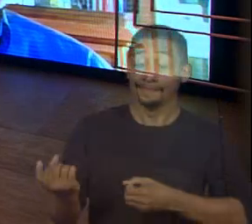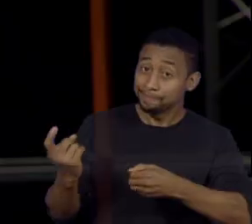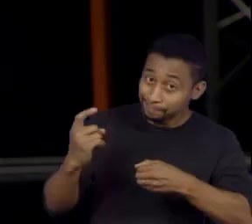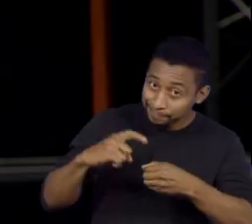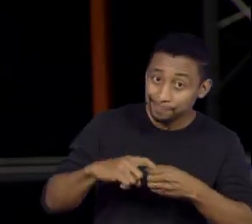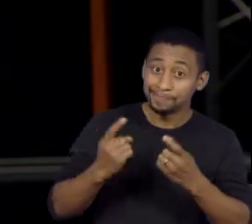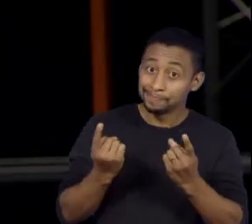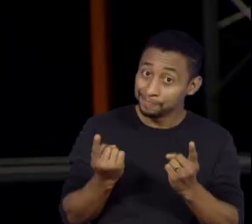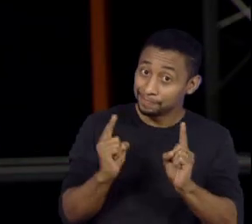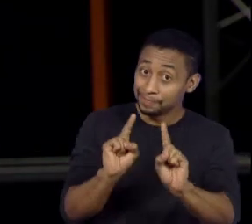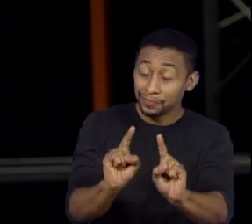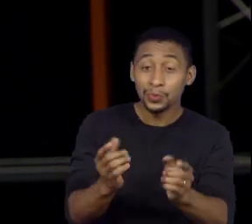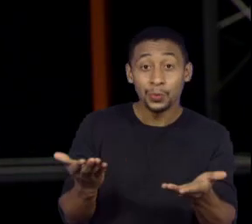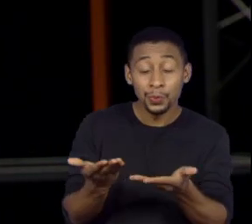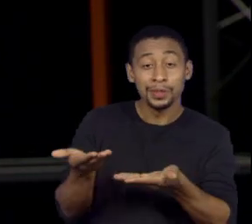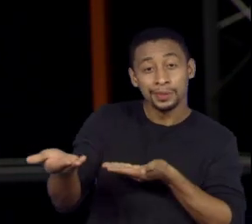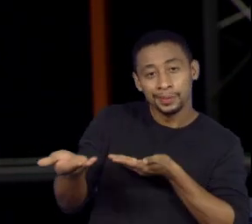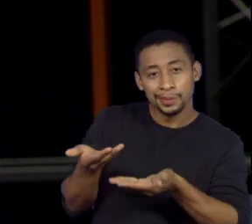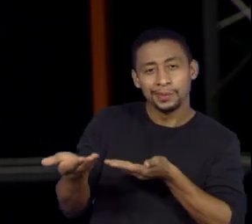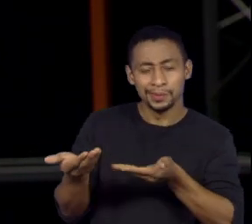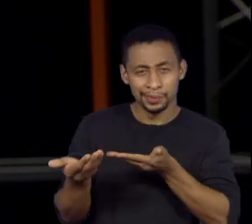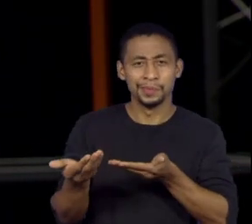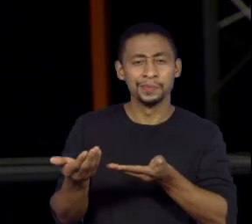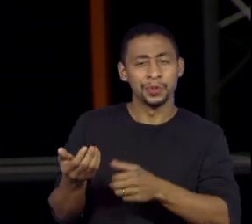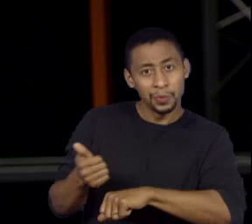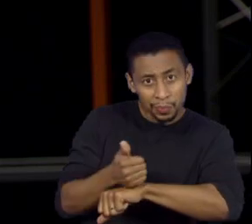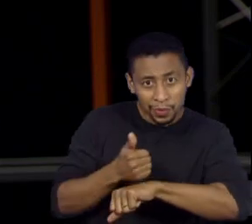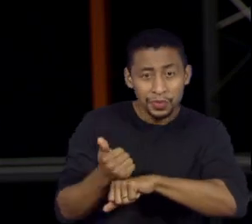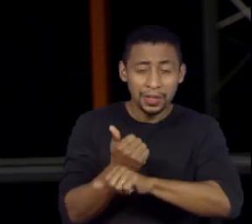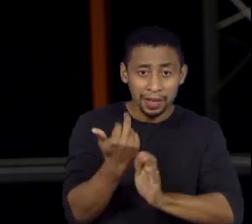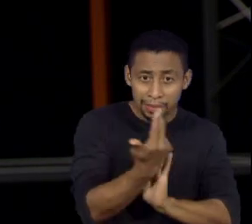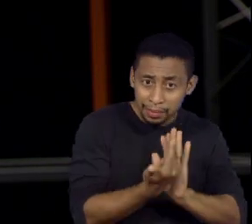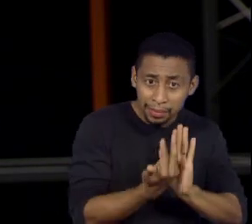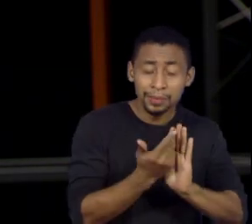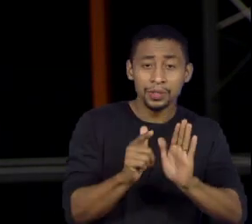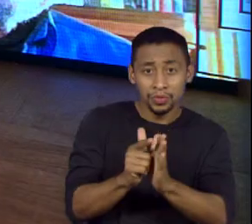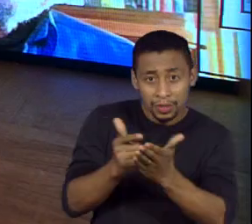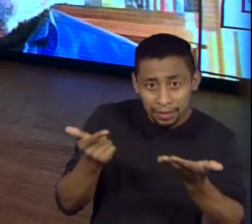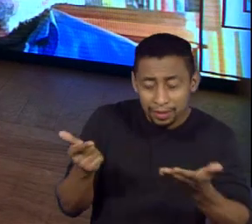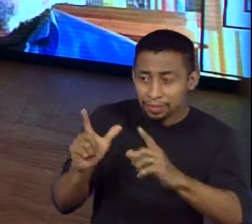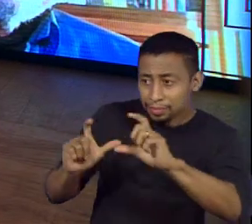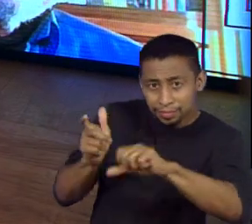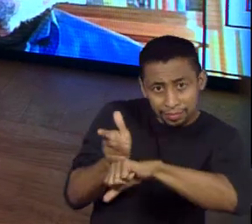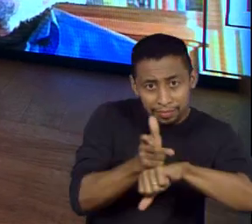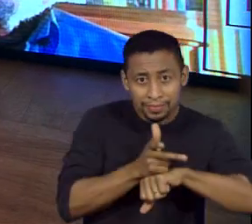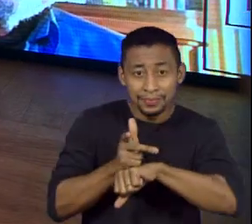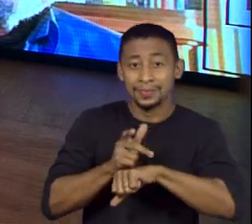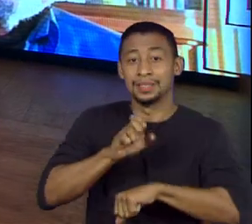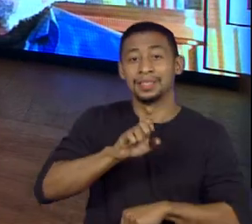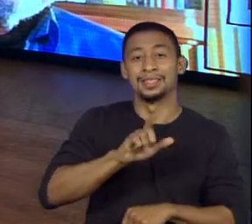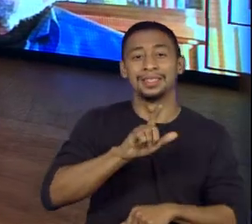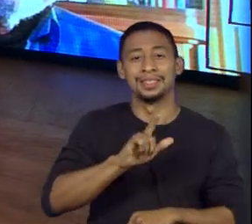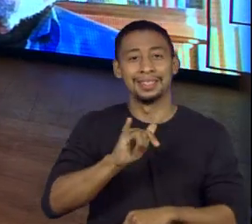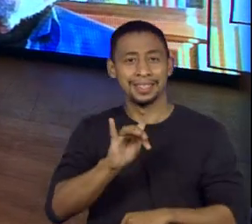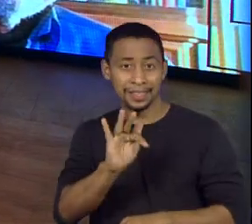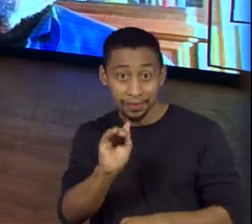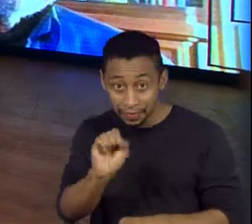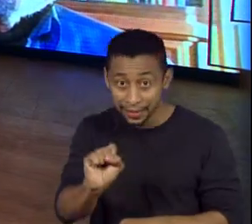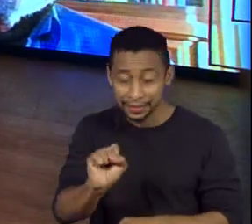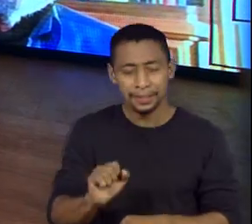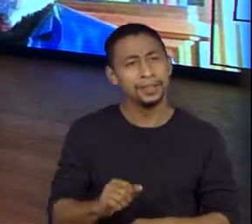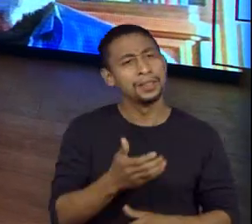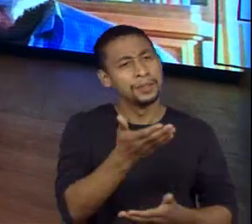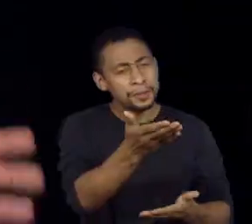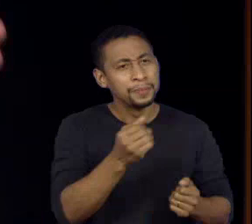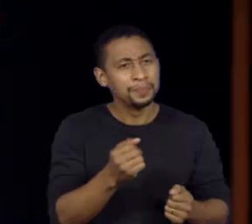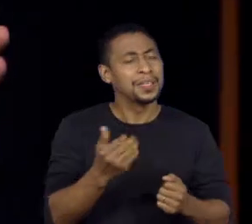Estamos de volta e hoje o nosso bate-papo é com o ilustrador, cenógrafo e jornalista Elifas Andreato.